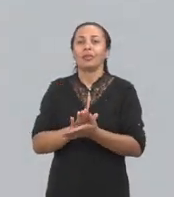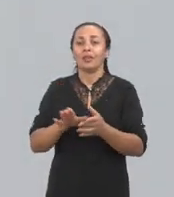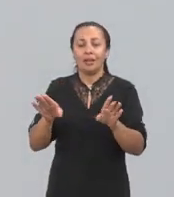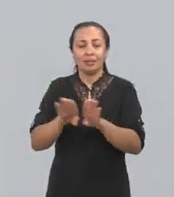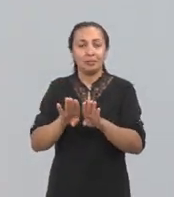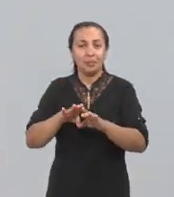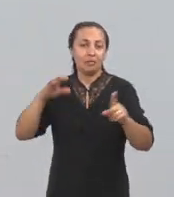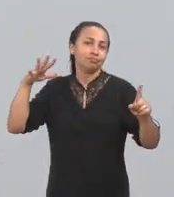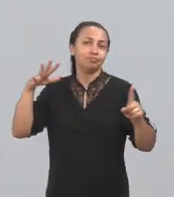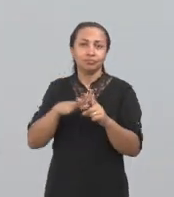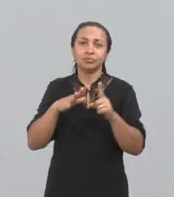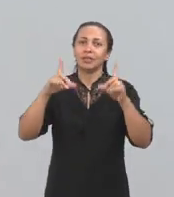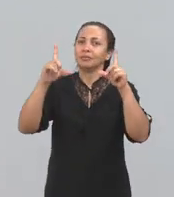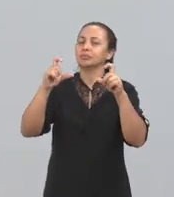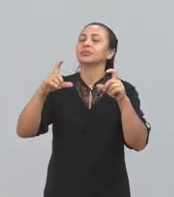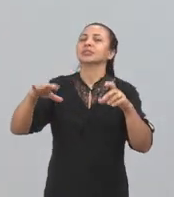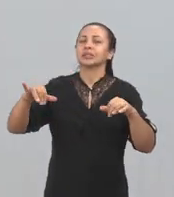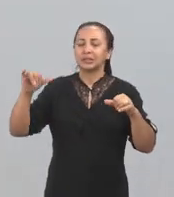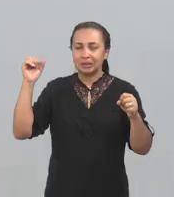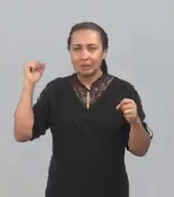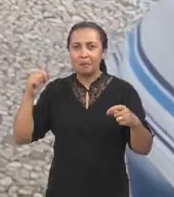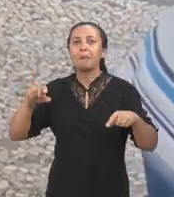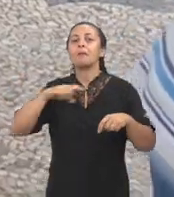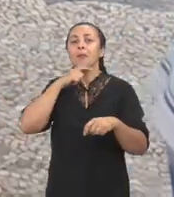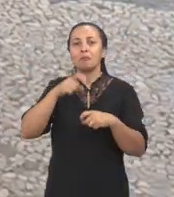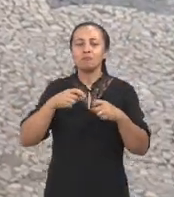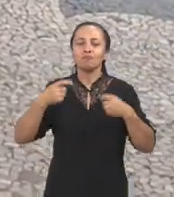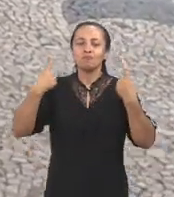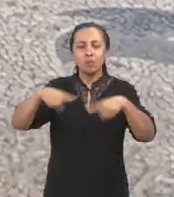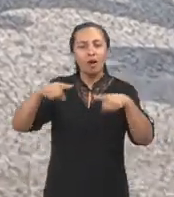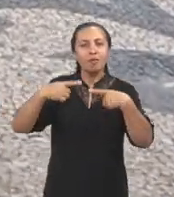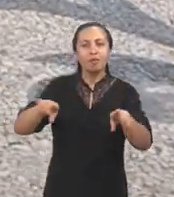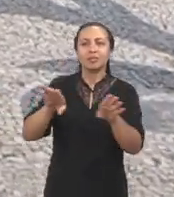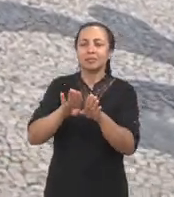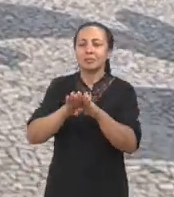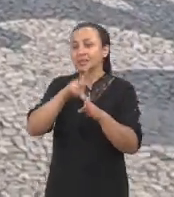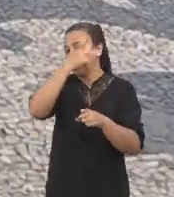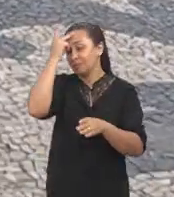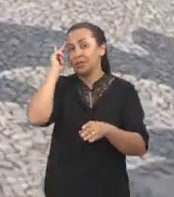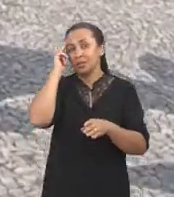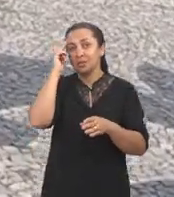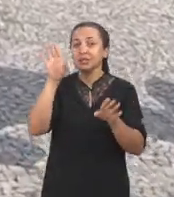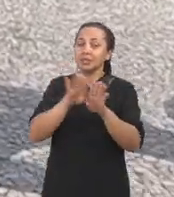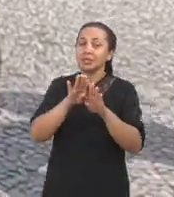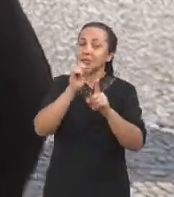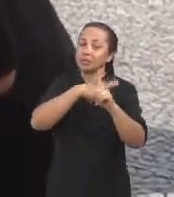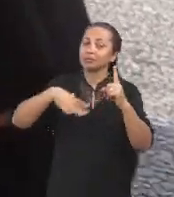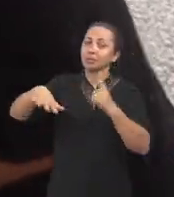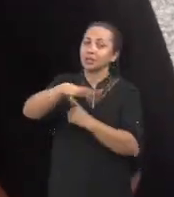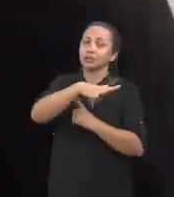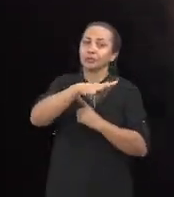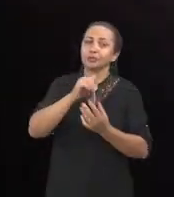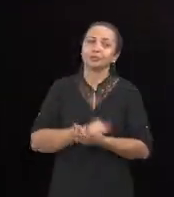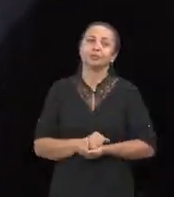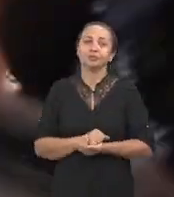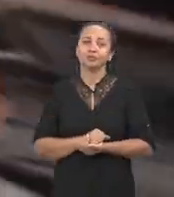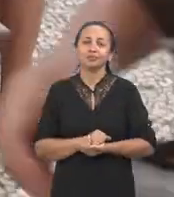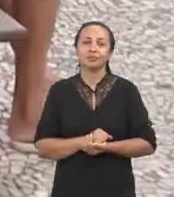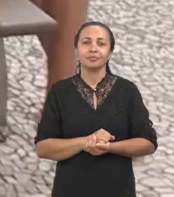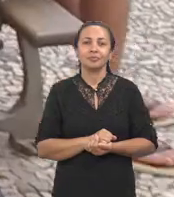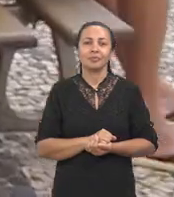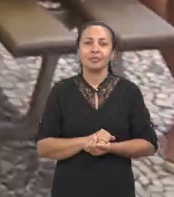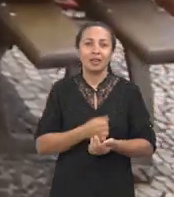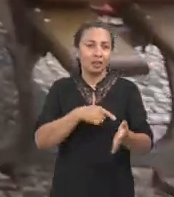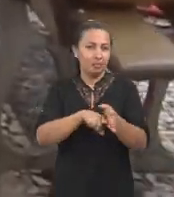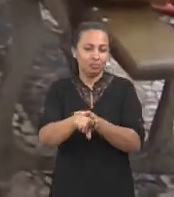é o impacto que é fotografia causa também né de outra maneira tanto nas pessoas estão muito bonita a